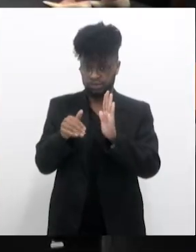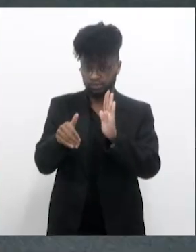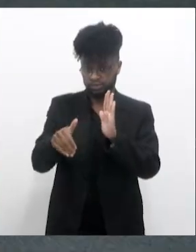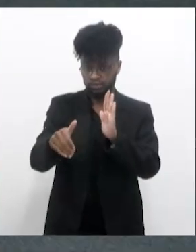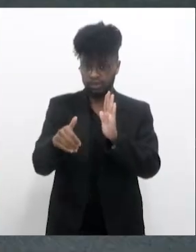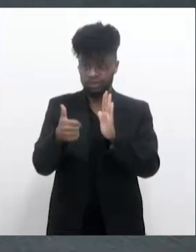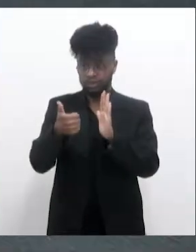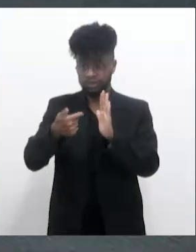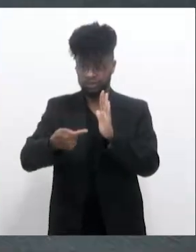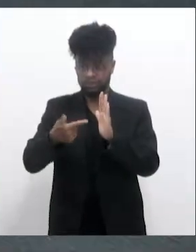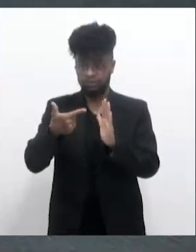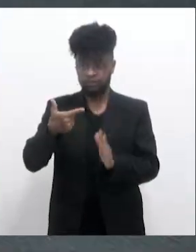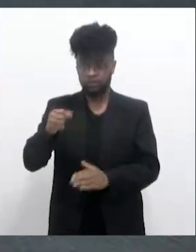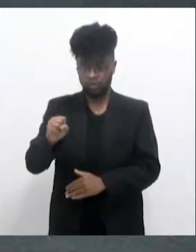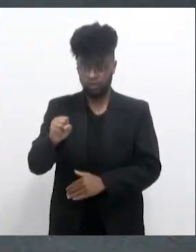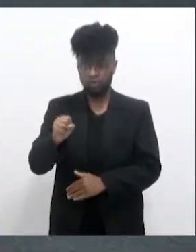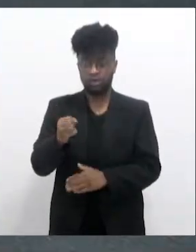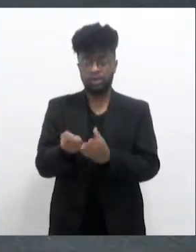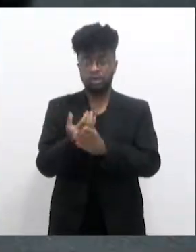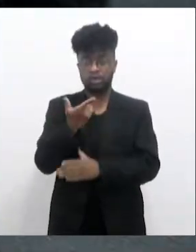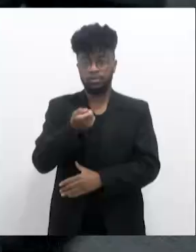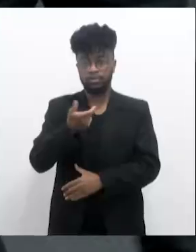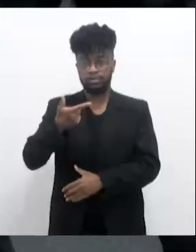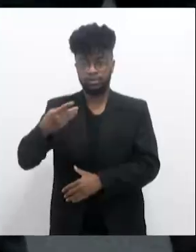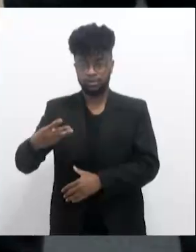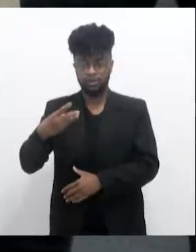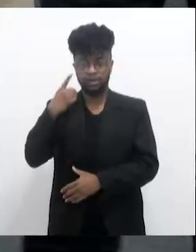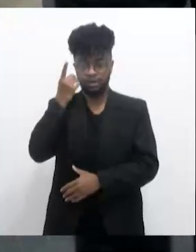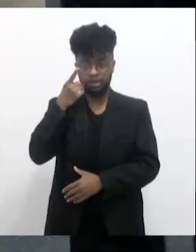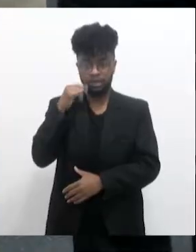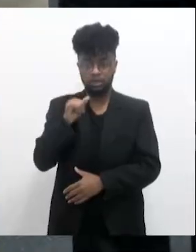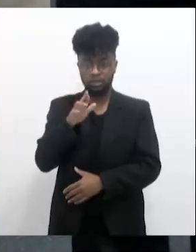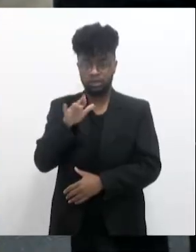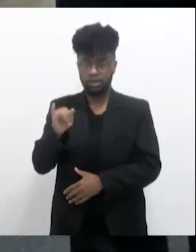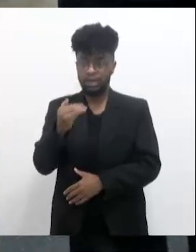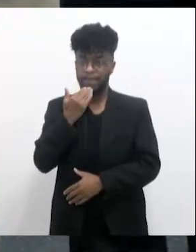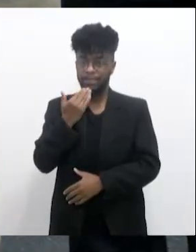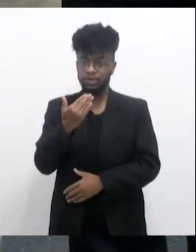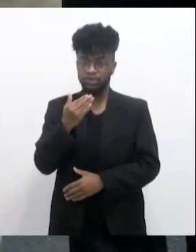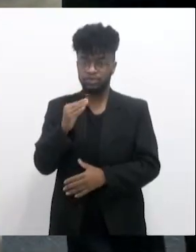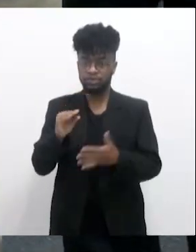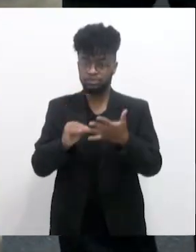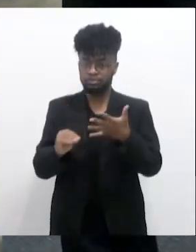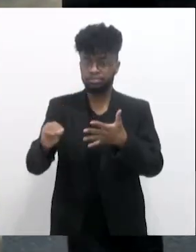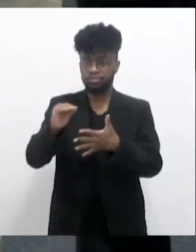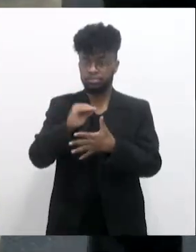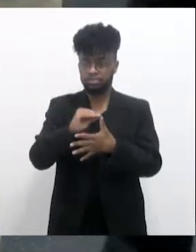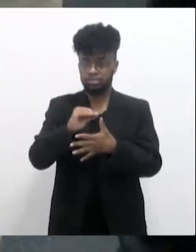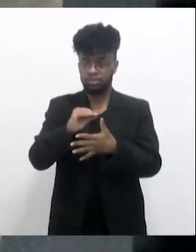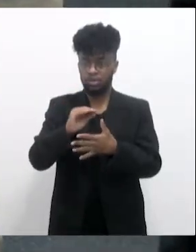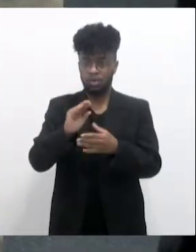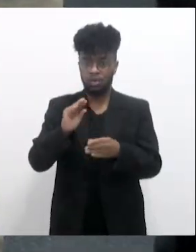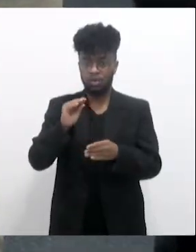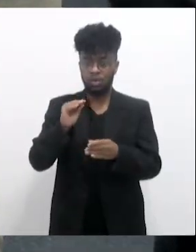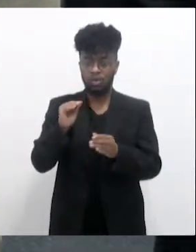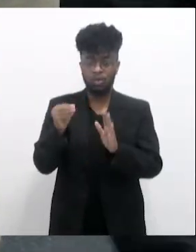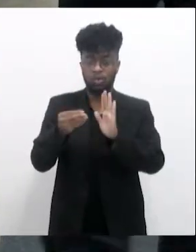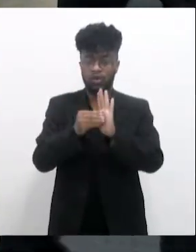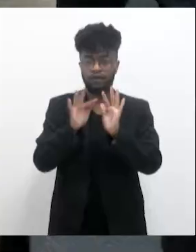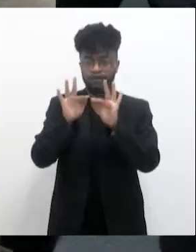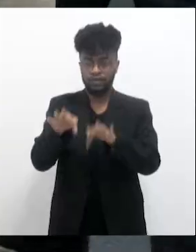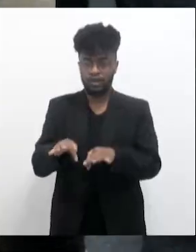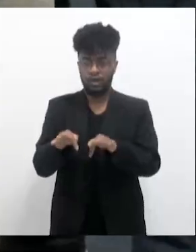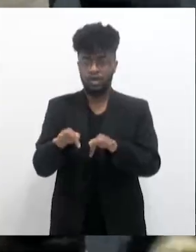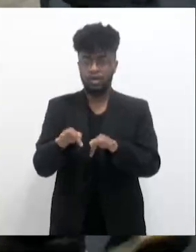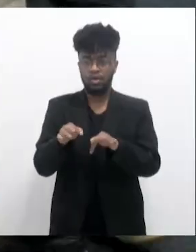1728 de 2023, o autor, deputado Yuri, pediu se é possível a inversão de pauta, colocá-lo para o final da pauta e seguir